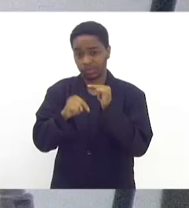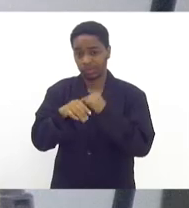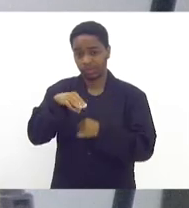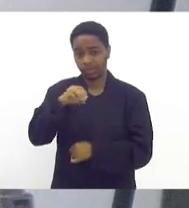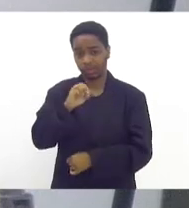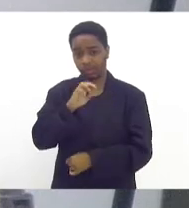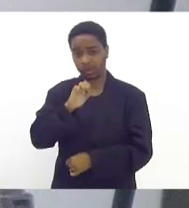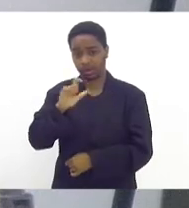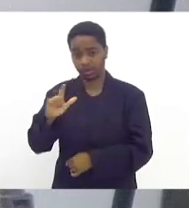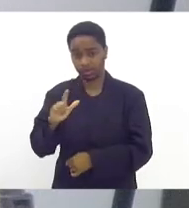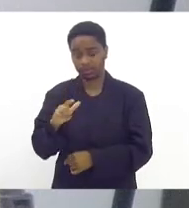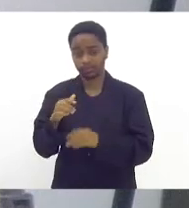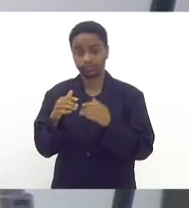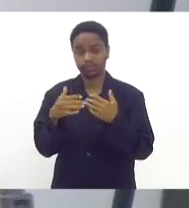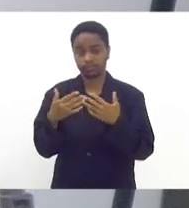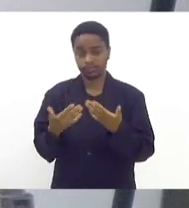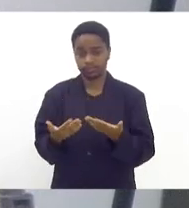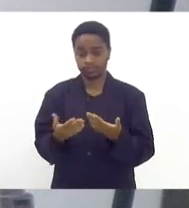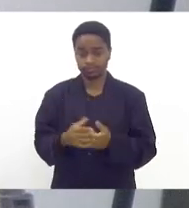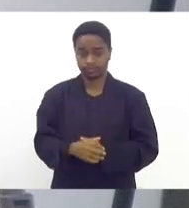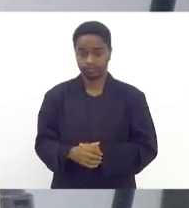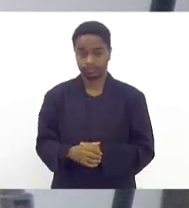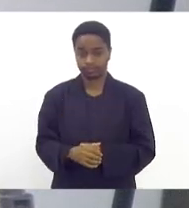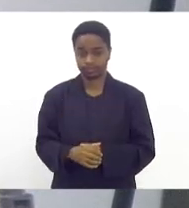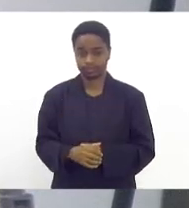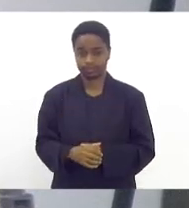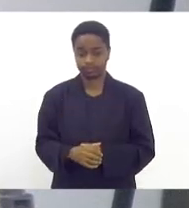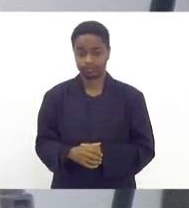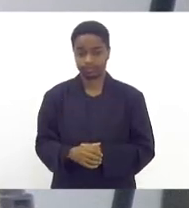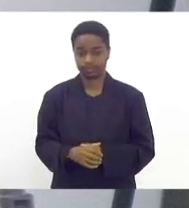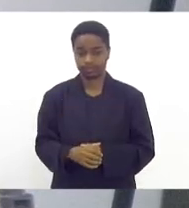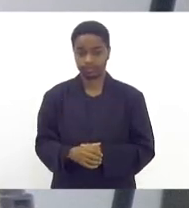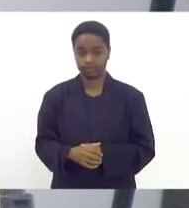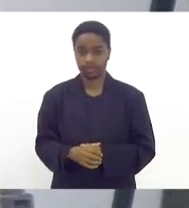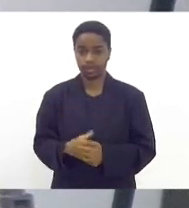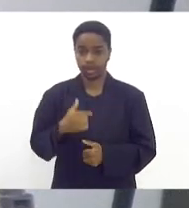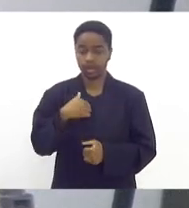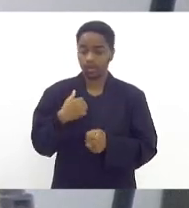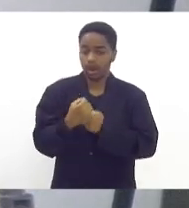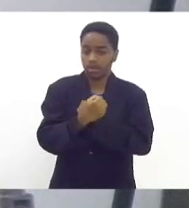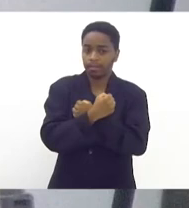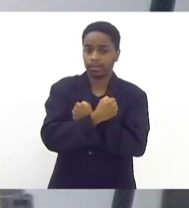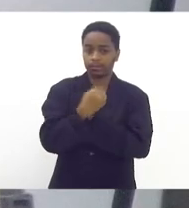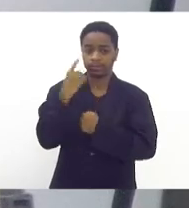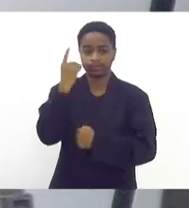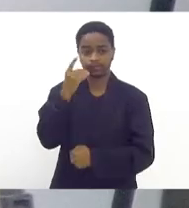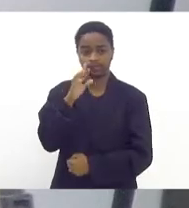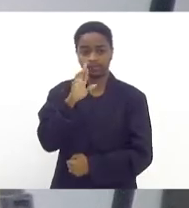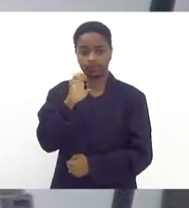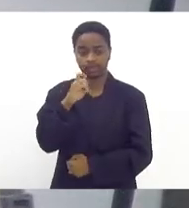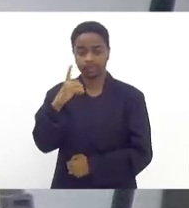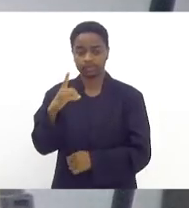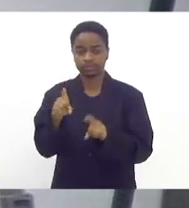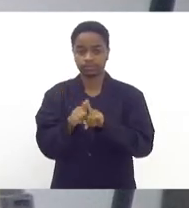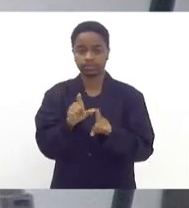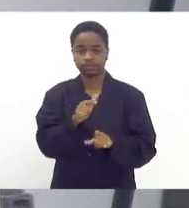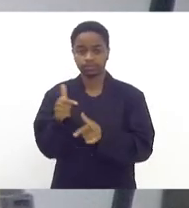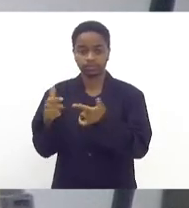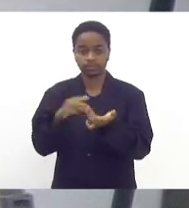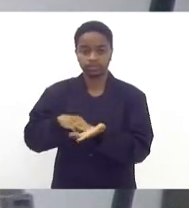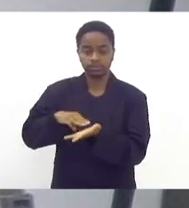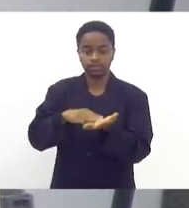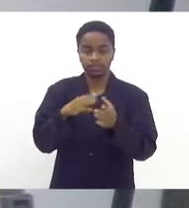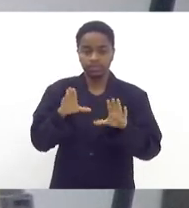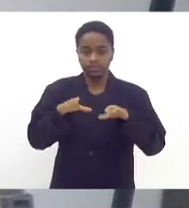imoral isso é totalmente imoral então eu eu abraço Fred Pacheco os demais membros da comissão eu sou membro